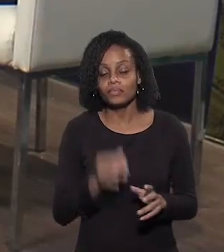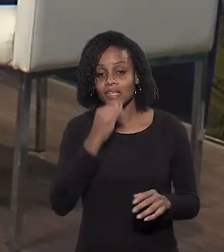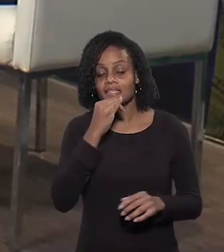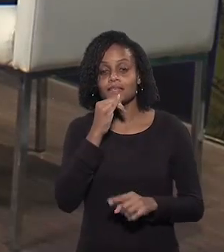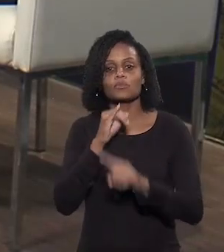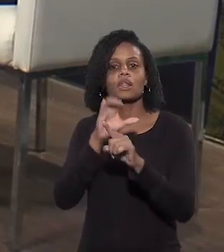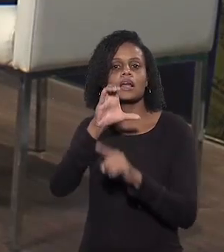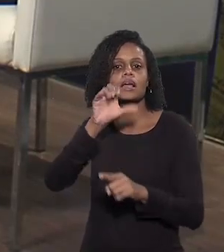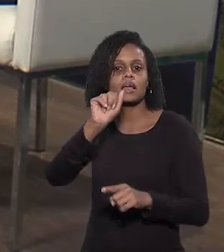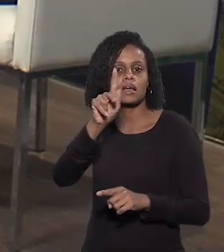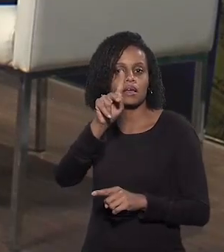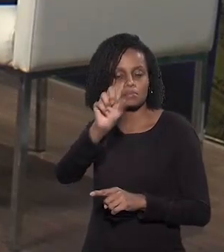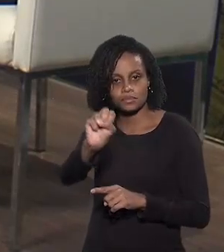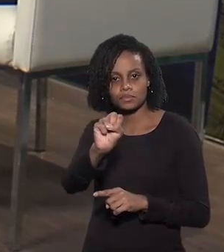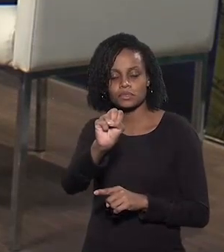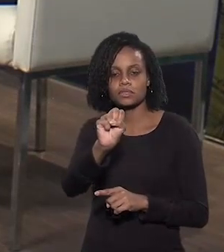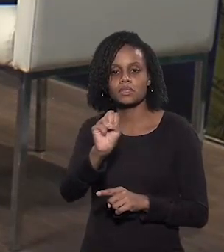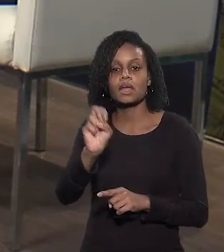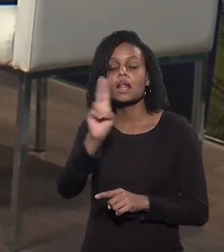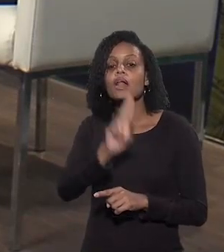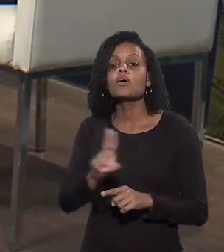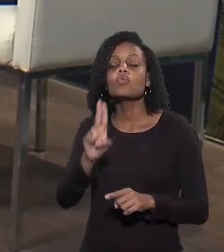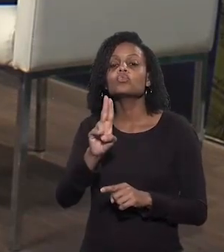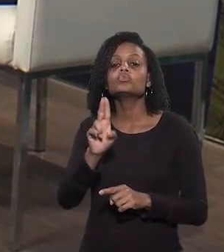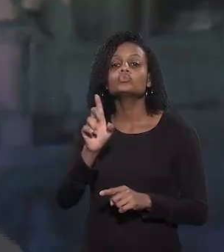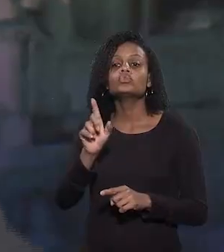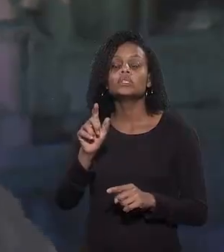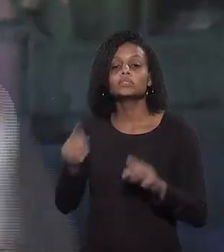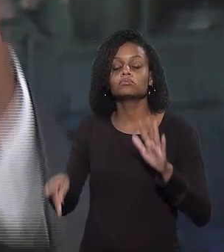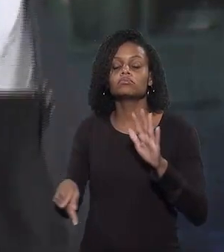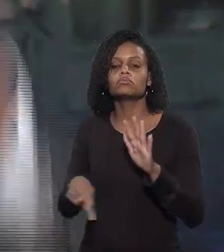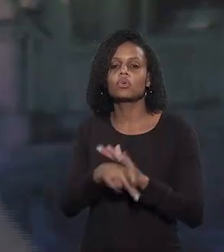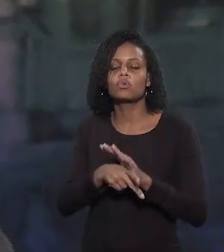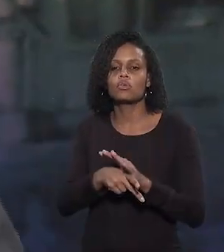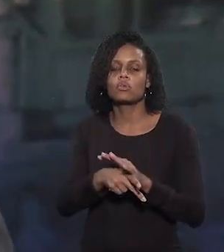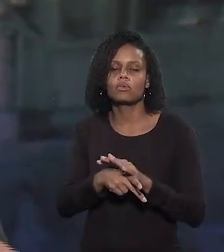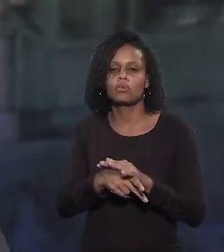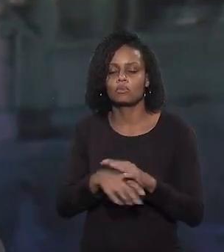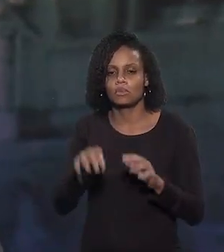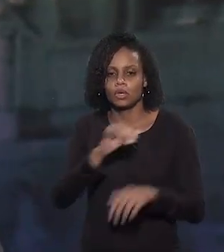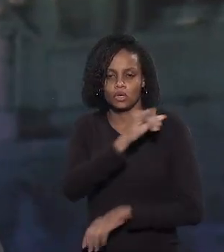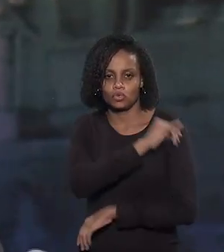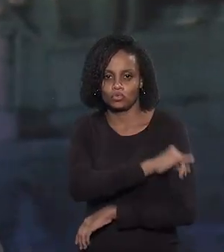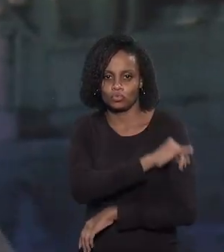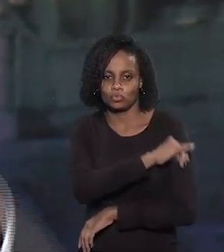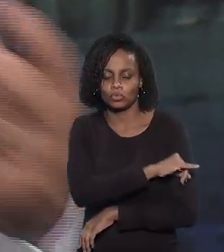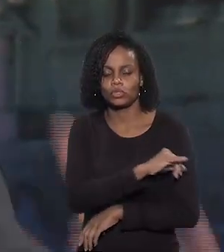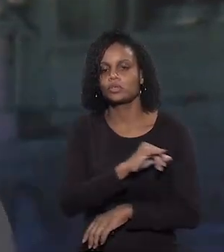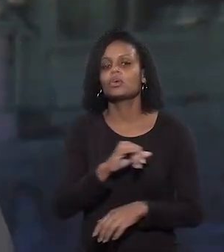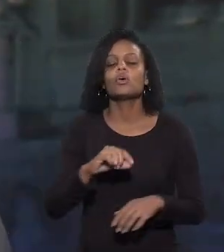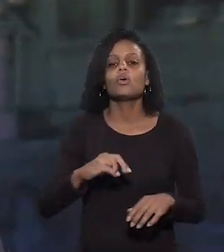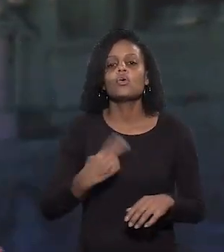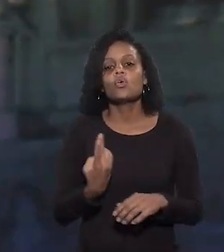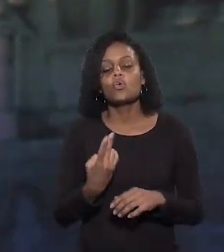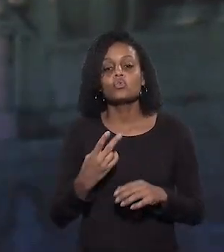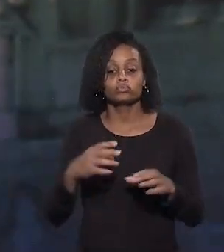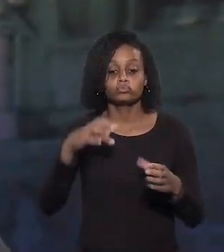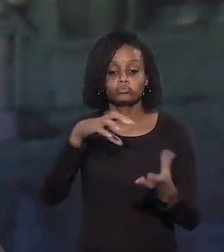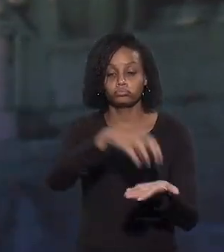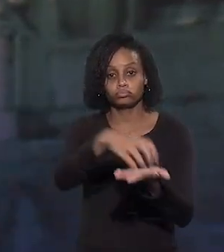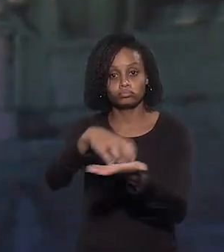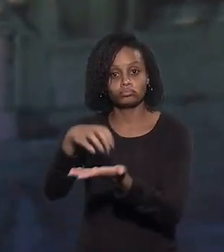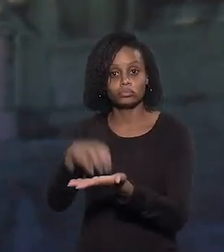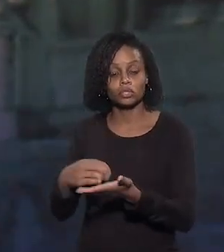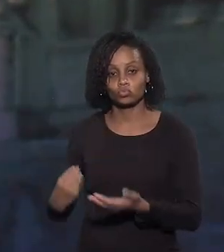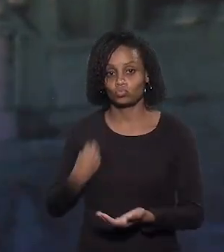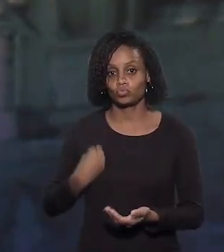uma atuação como o CAPS, que é uma unidade feita pelo município, que na verdade tem uma política pública para isso, ou um centro de convivência. Se